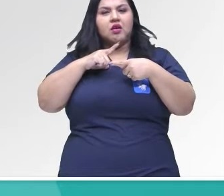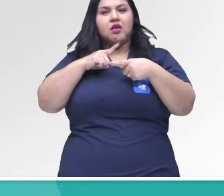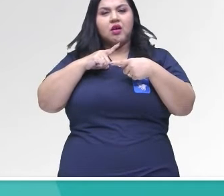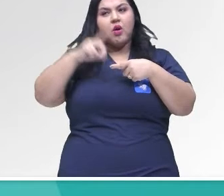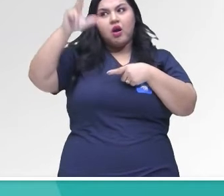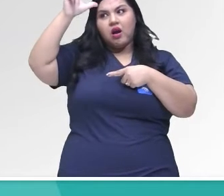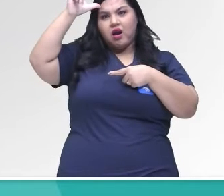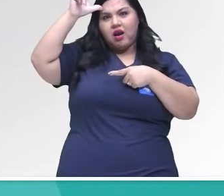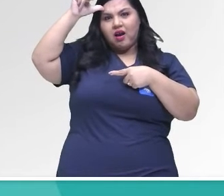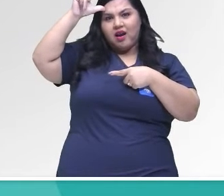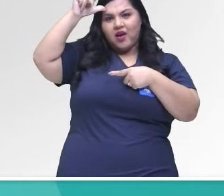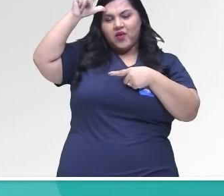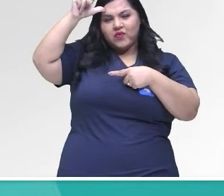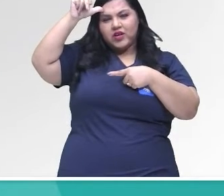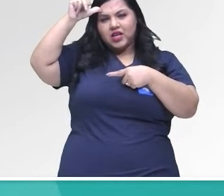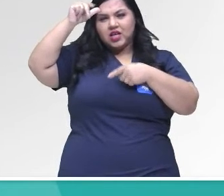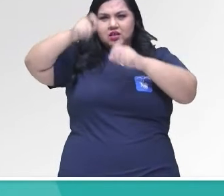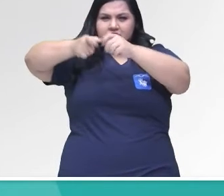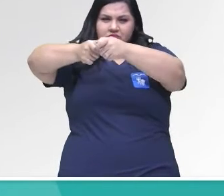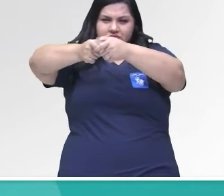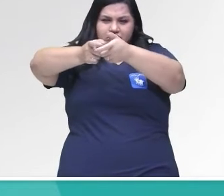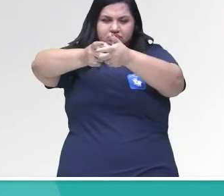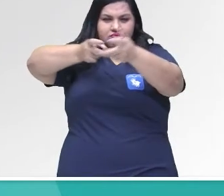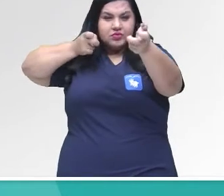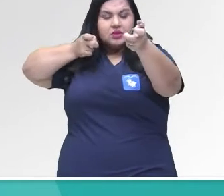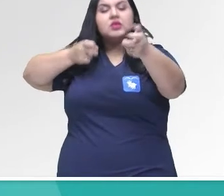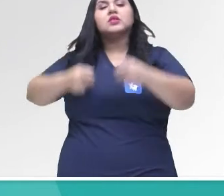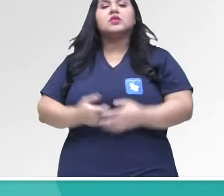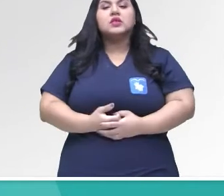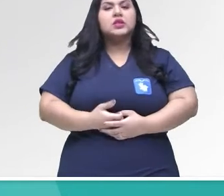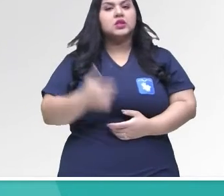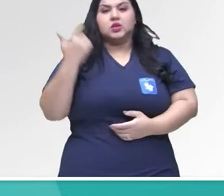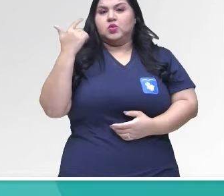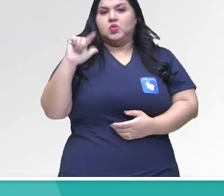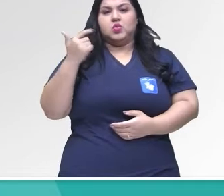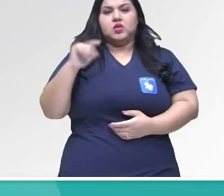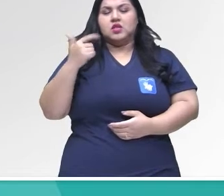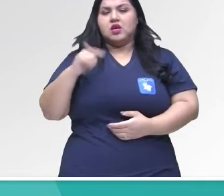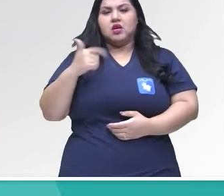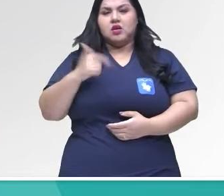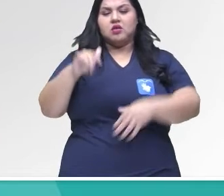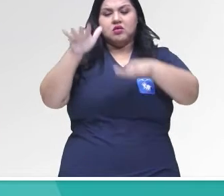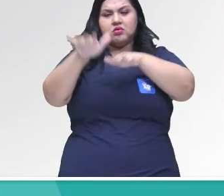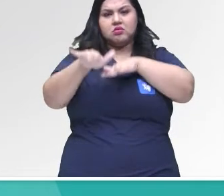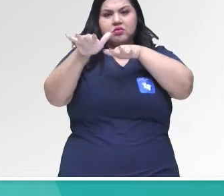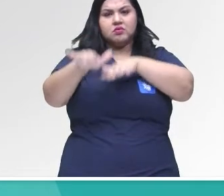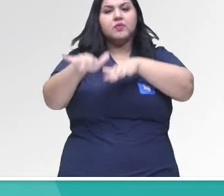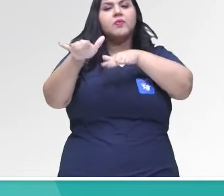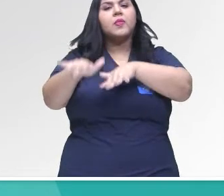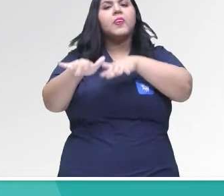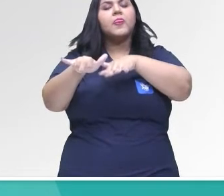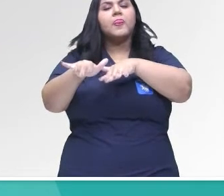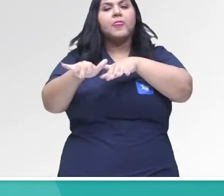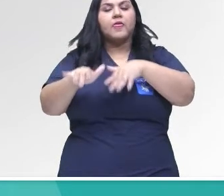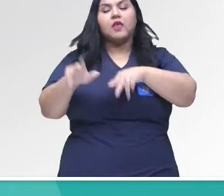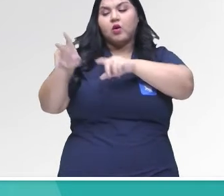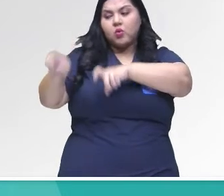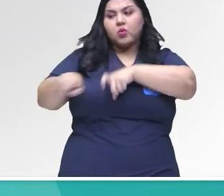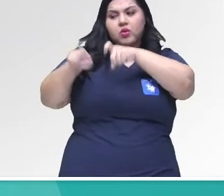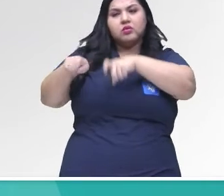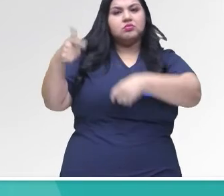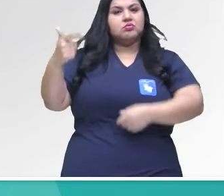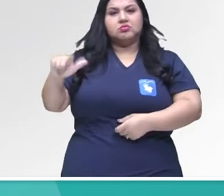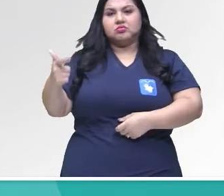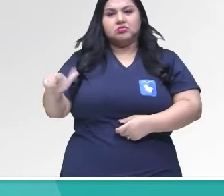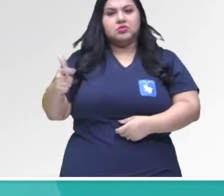que não acontecem no maracatu de baque virado. Não existe esse cortejo no maracatu rural, tá?